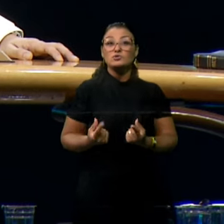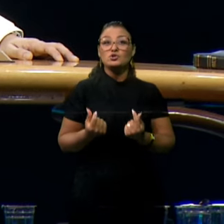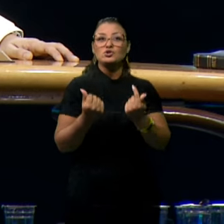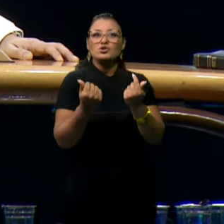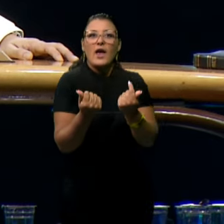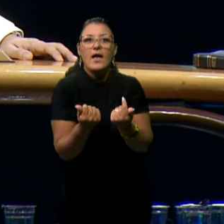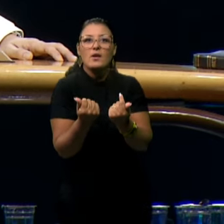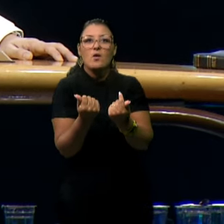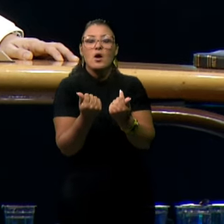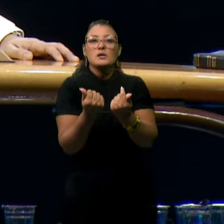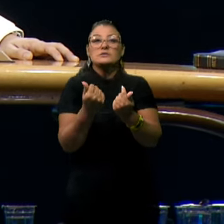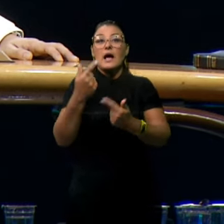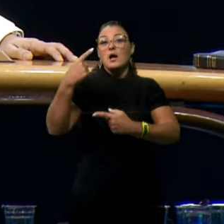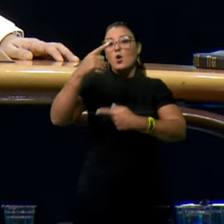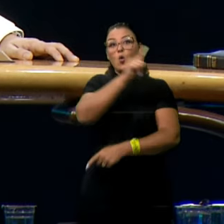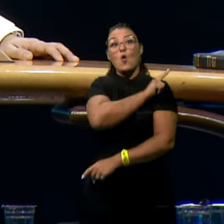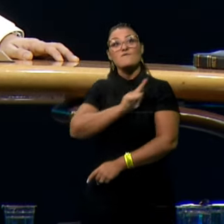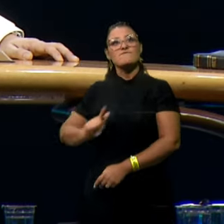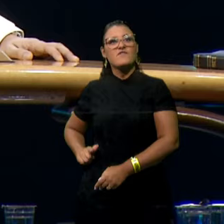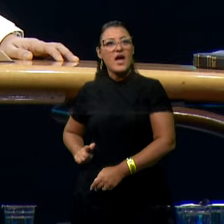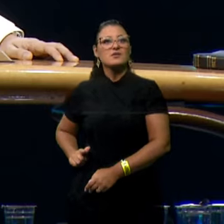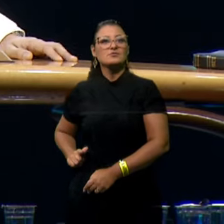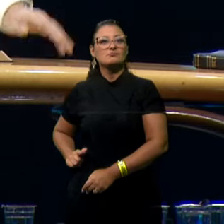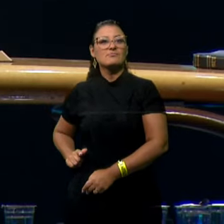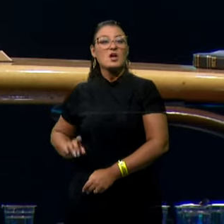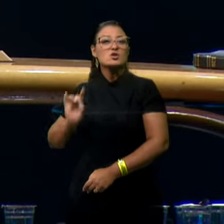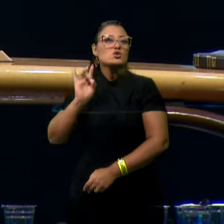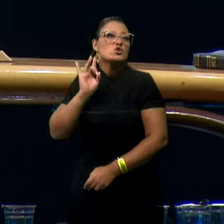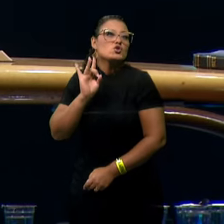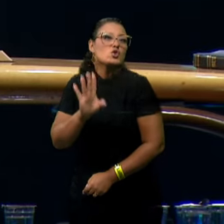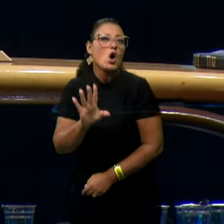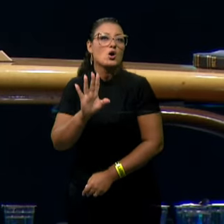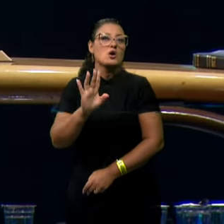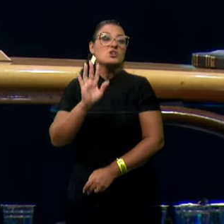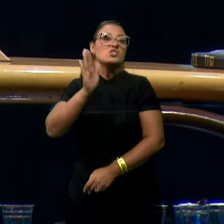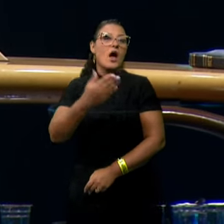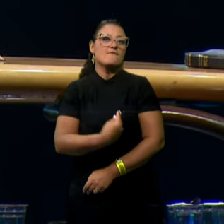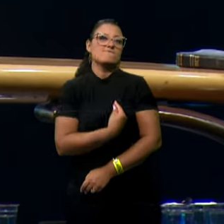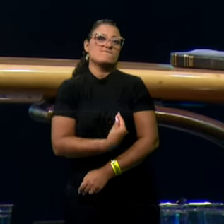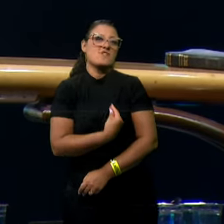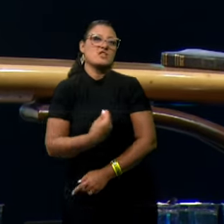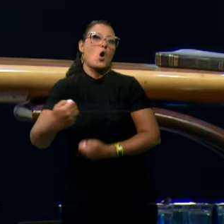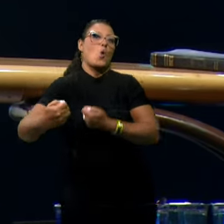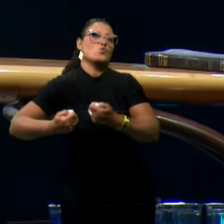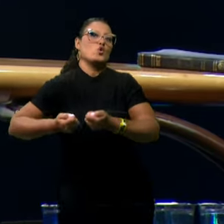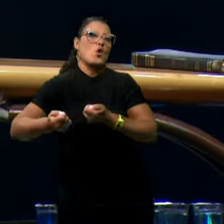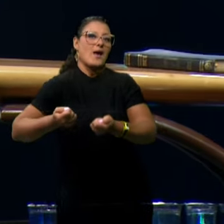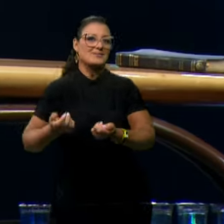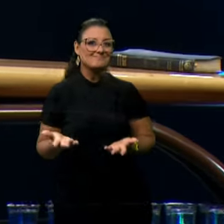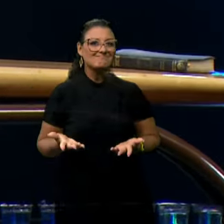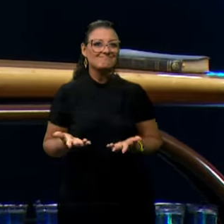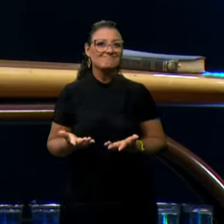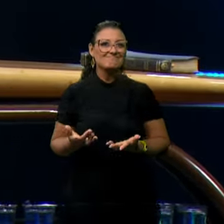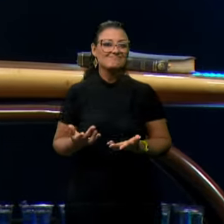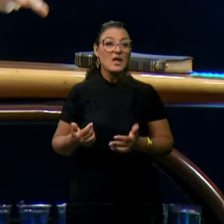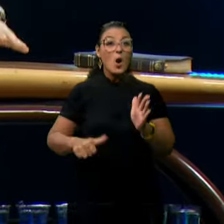você já está nas mão de um clique só um clique muda teu destino está entendendo ou não o primeiro